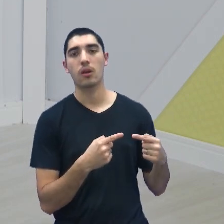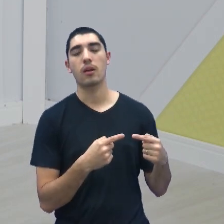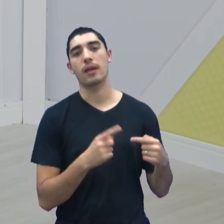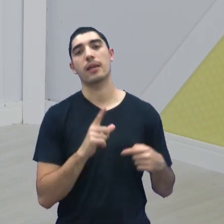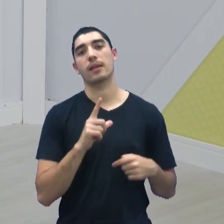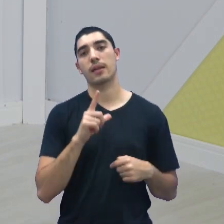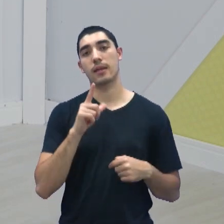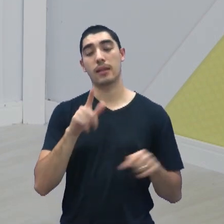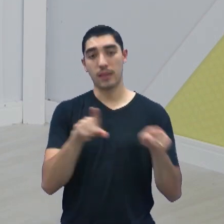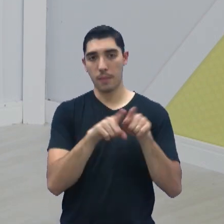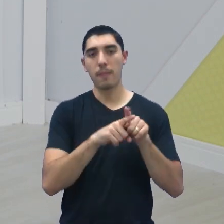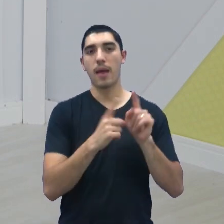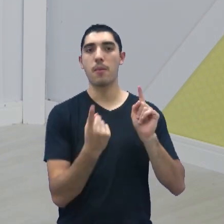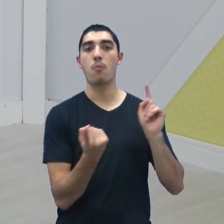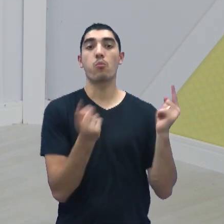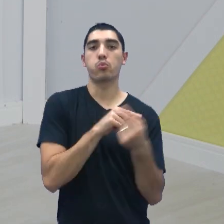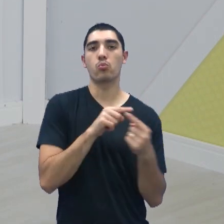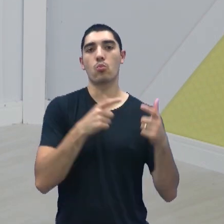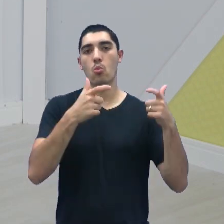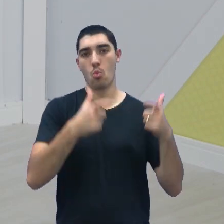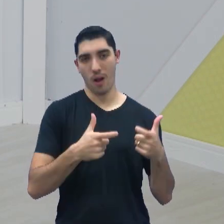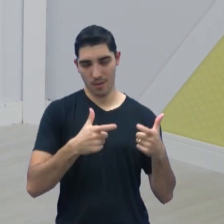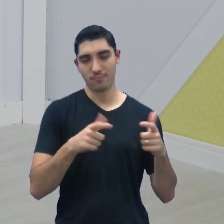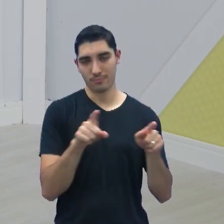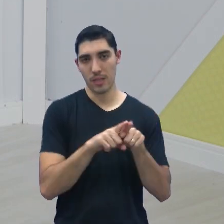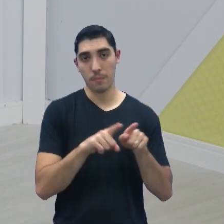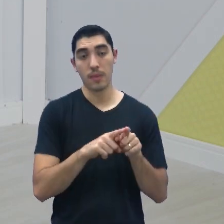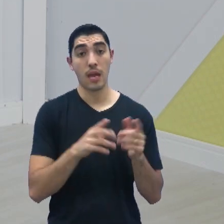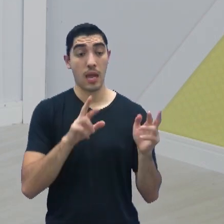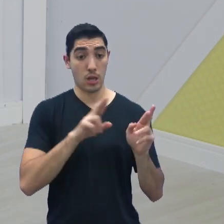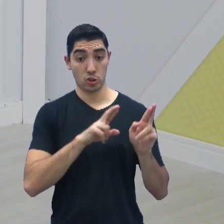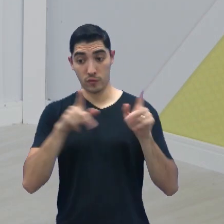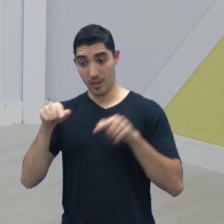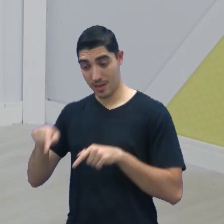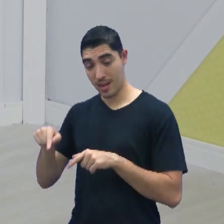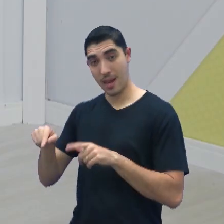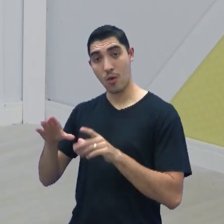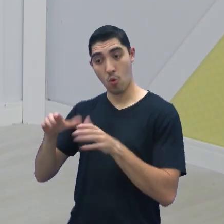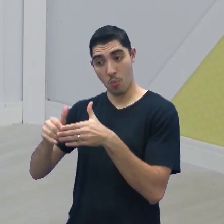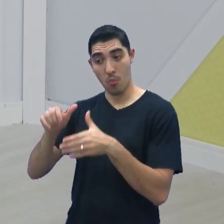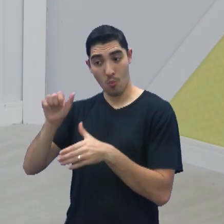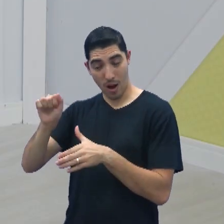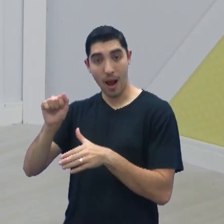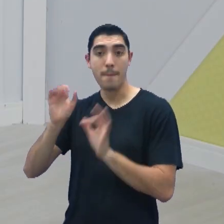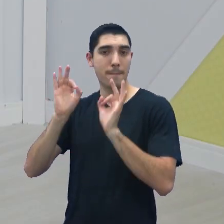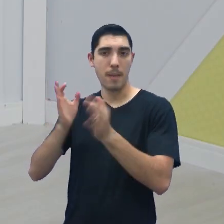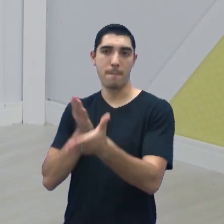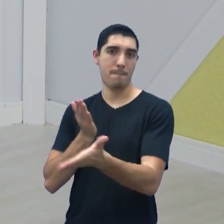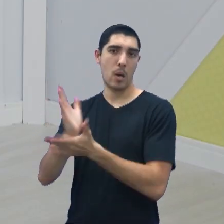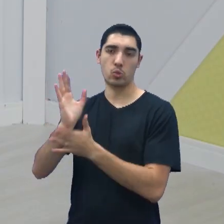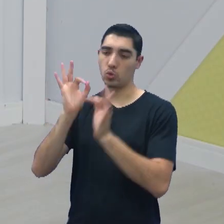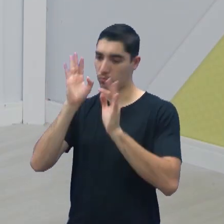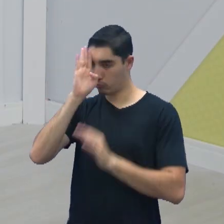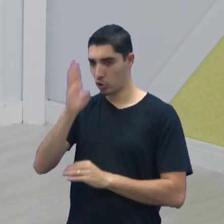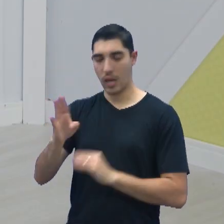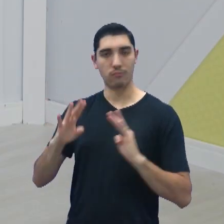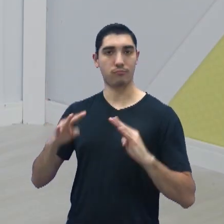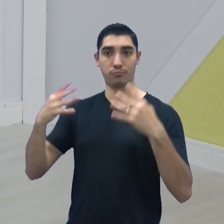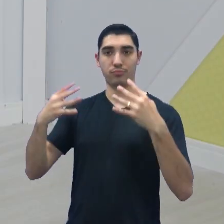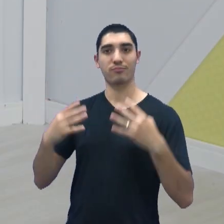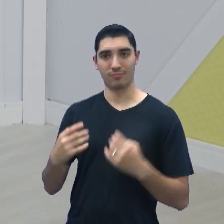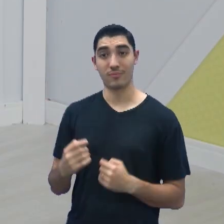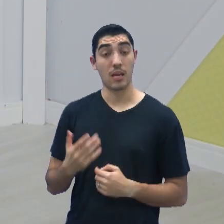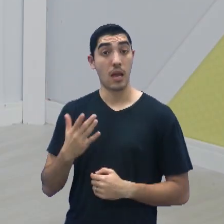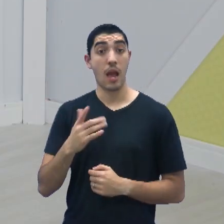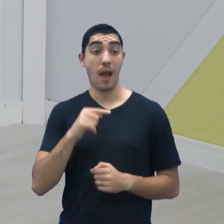quadra invertido. Diferente do grupo A, que é o grupo do São José, os 5 já avançam para os playoffs, só precisa ver o posicionamento. Aqui, os